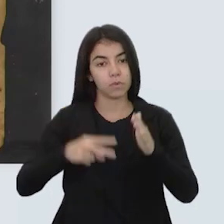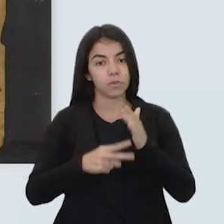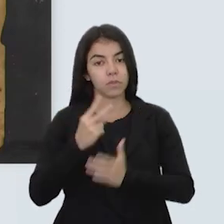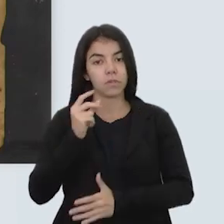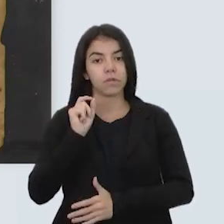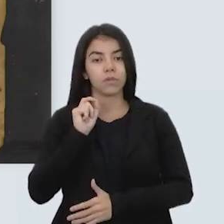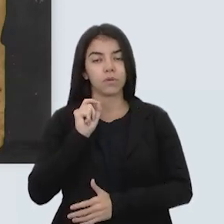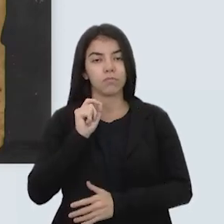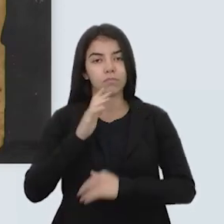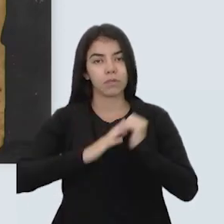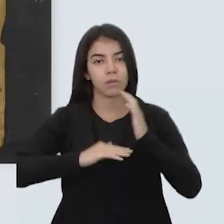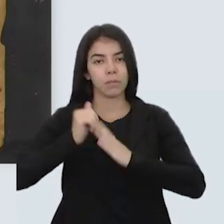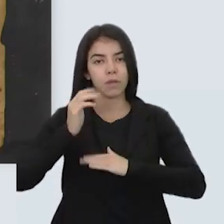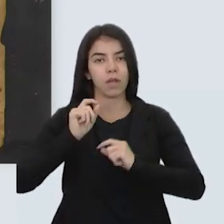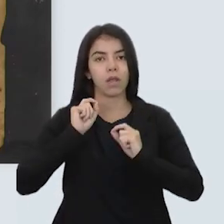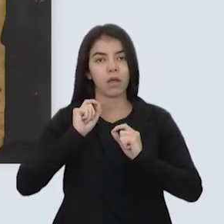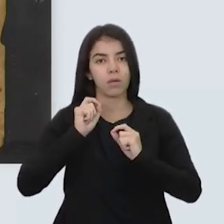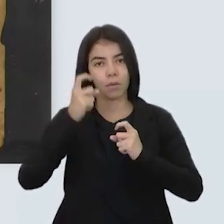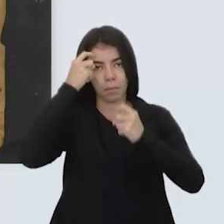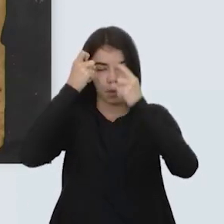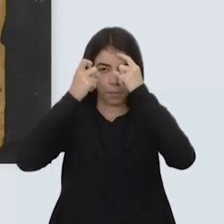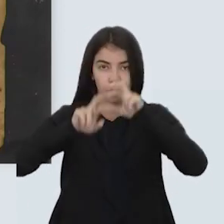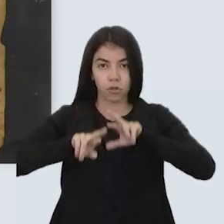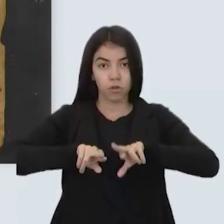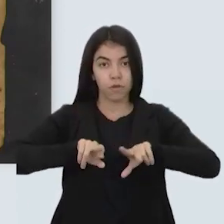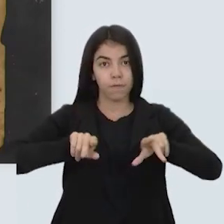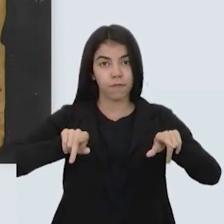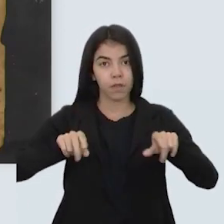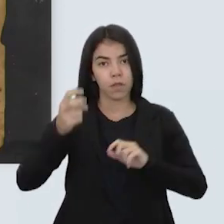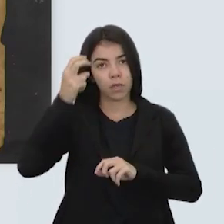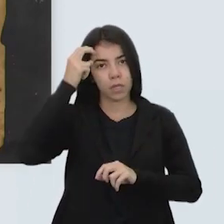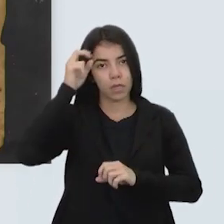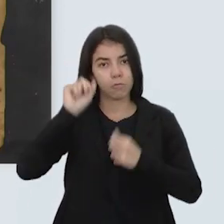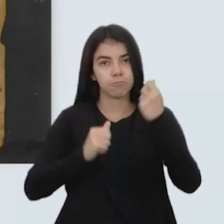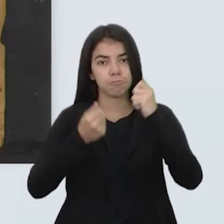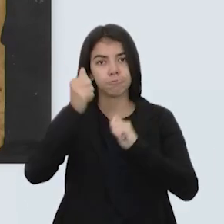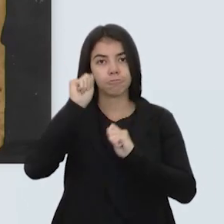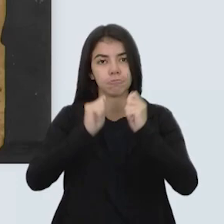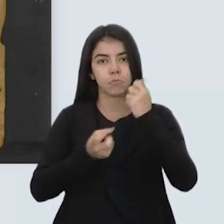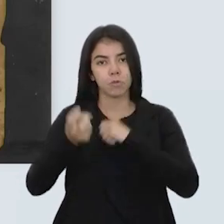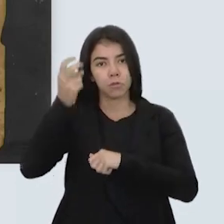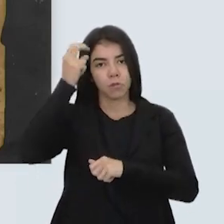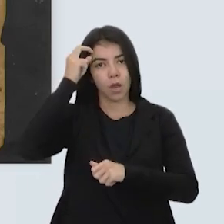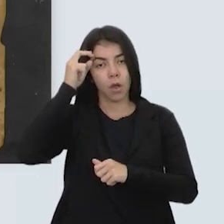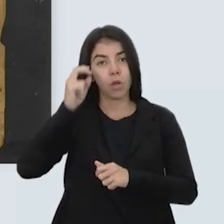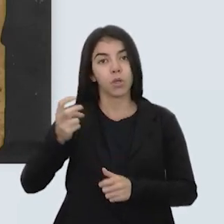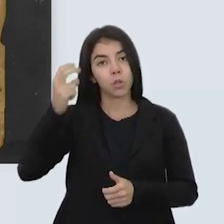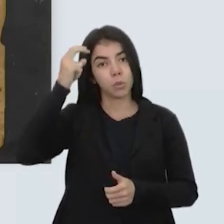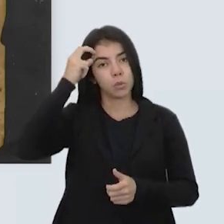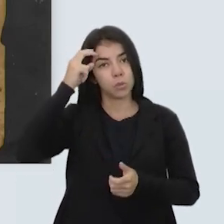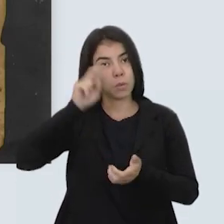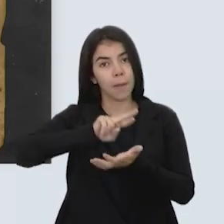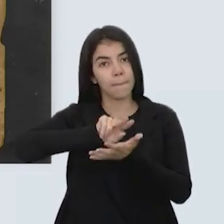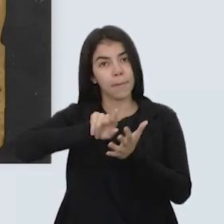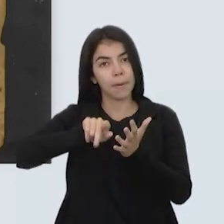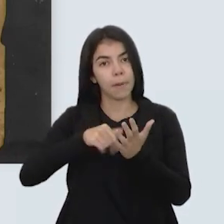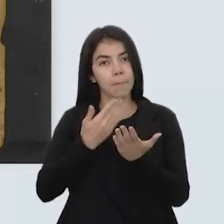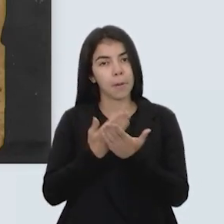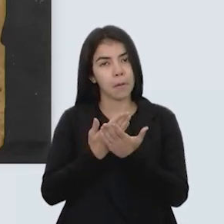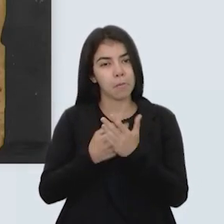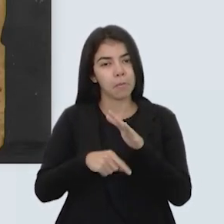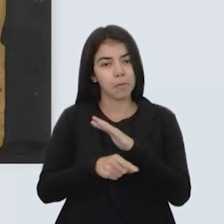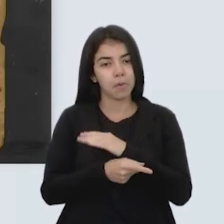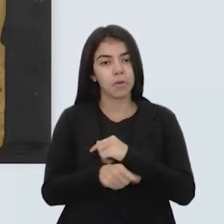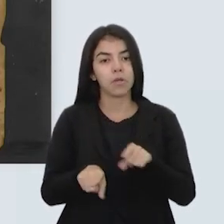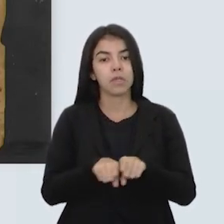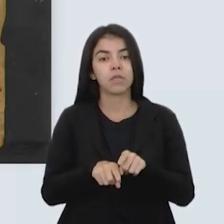Segundo, trabalhar a ideia de diversidade cultural, indústria cultural e cultura erudita. E terceiro, falar